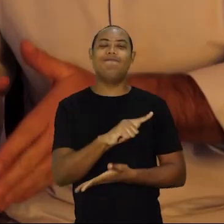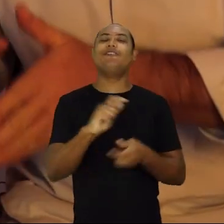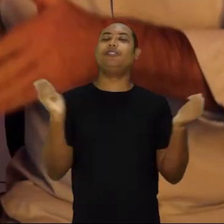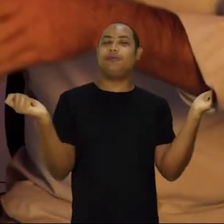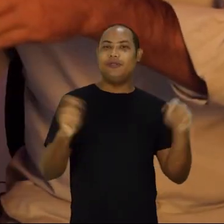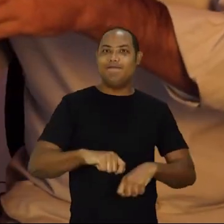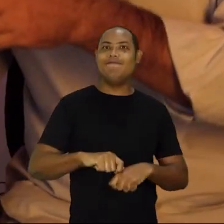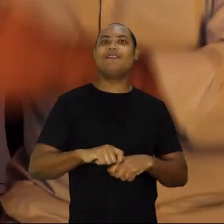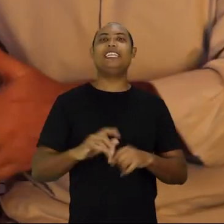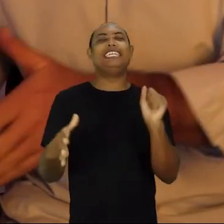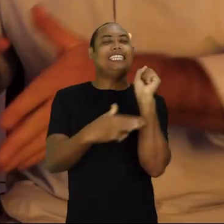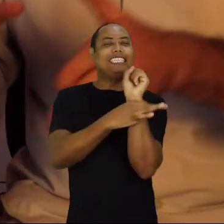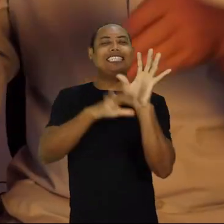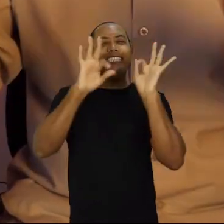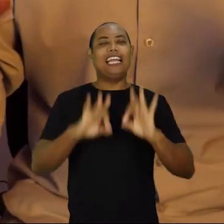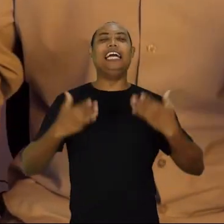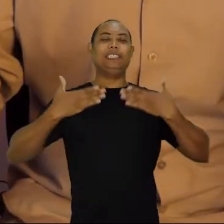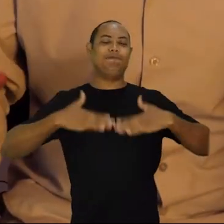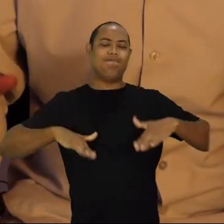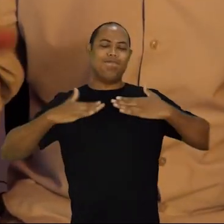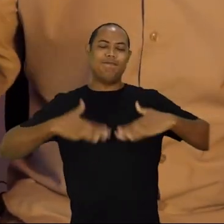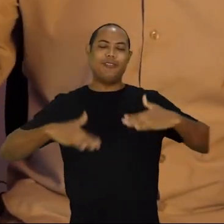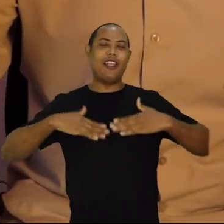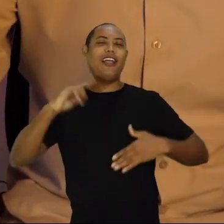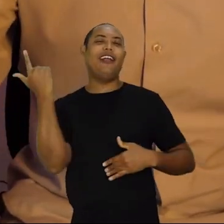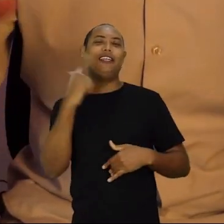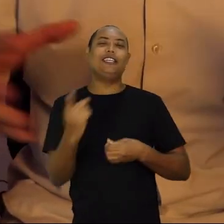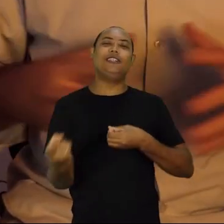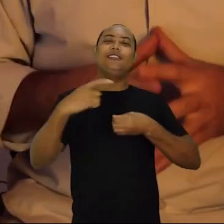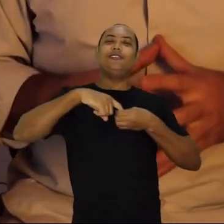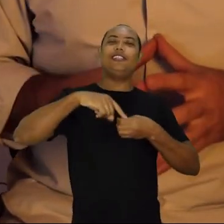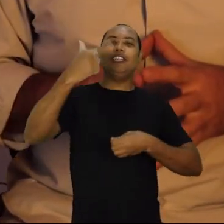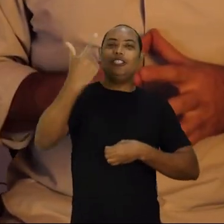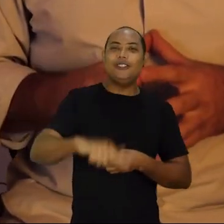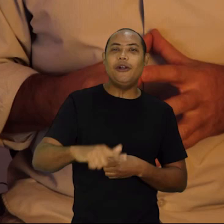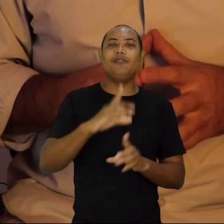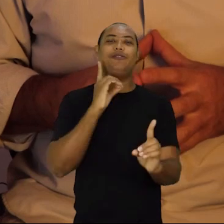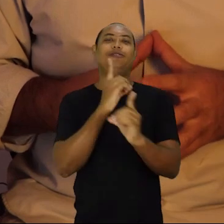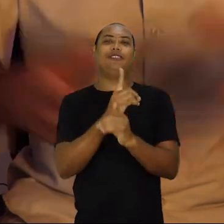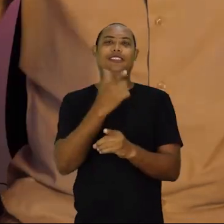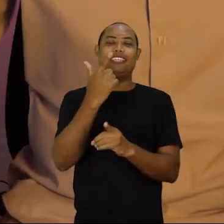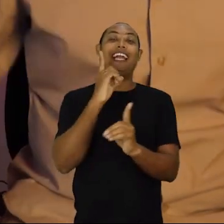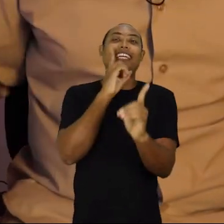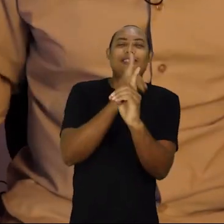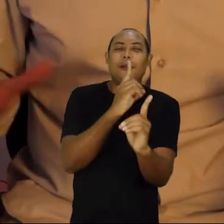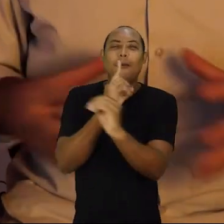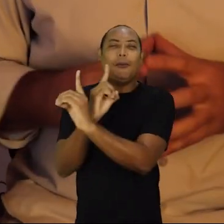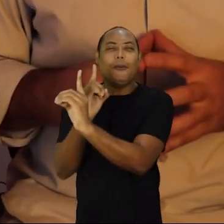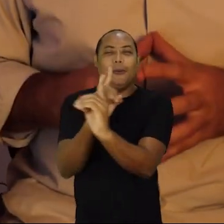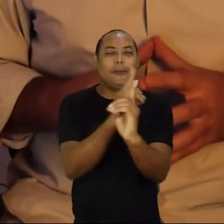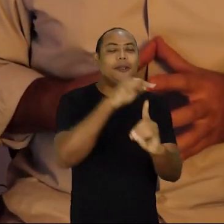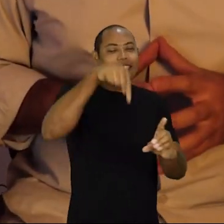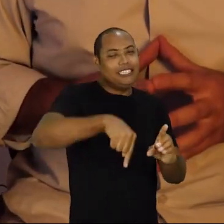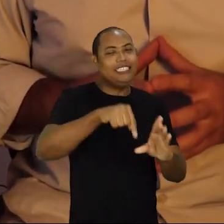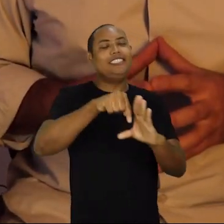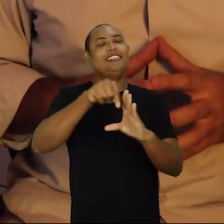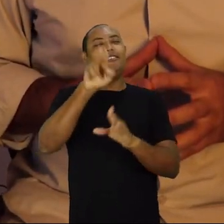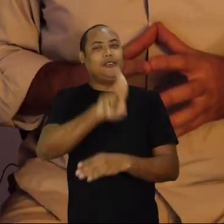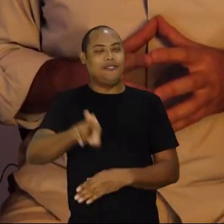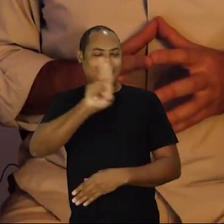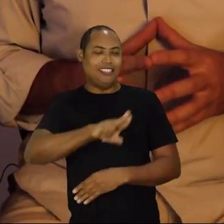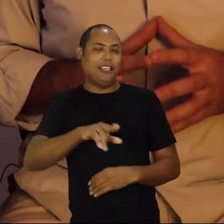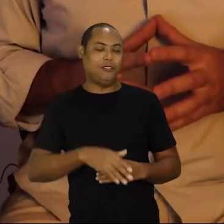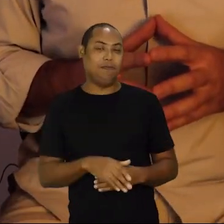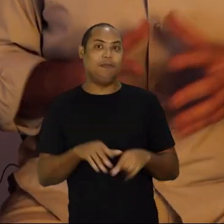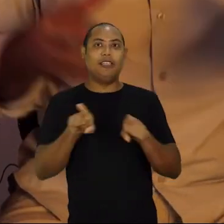a condição e a segurança e a tranquilidade para voltarmos a nos reencontrar aqui na universidade.